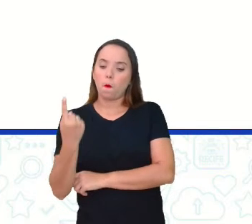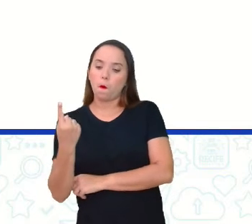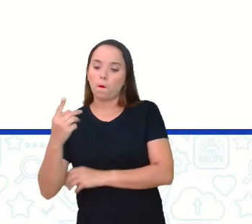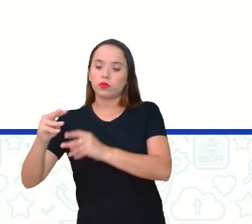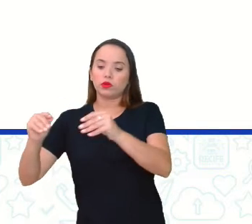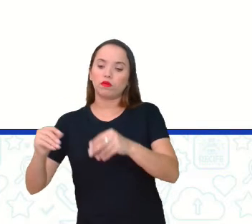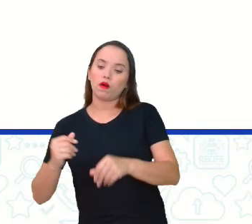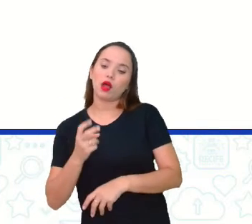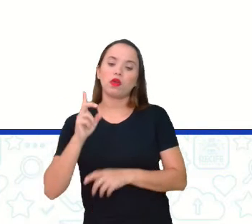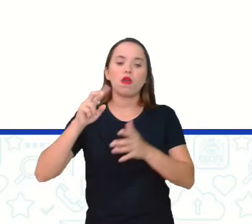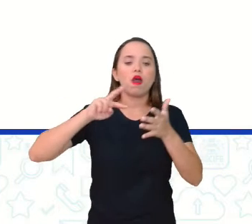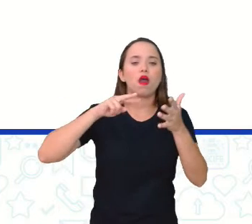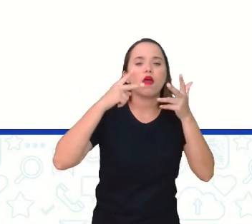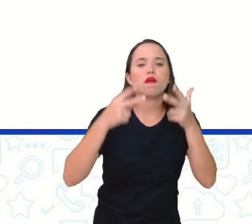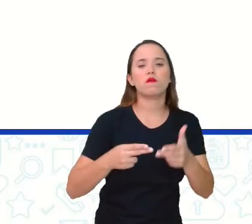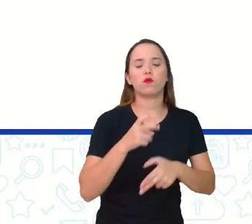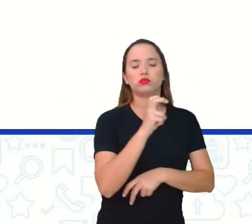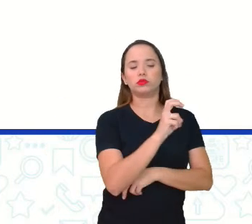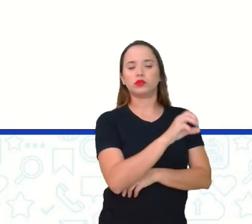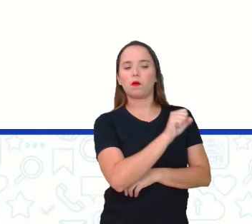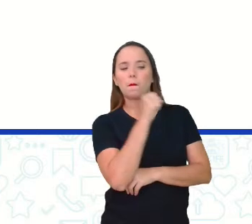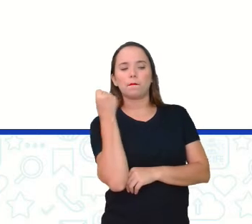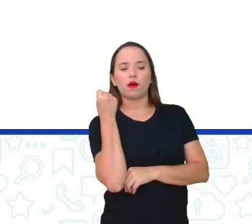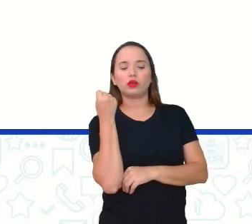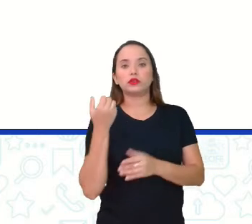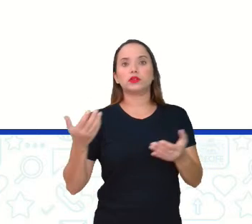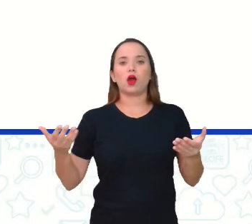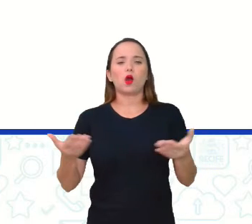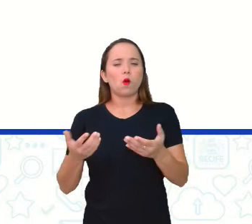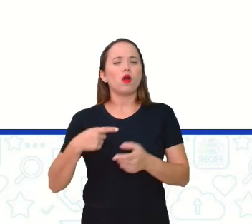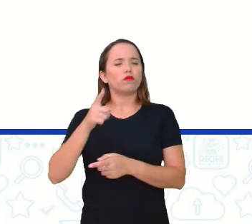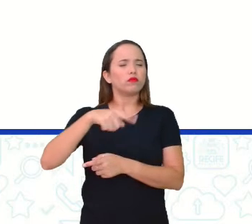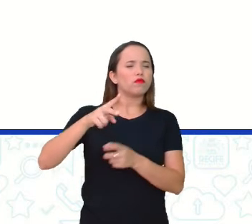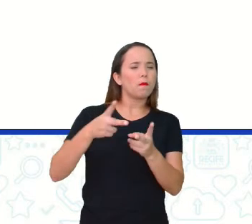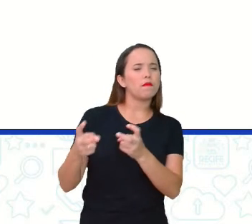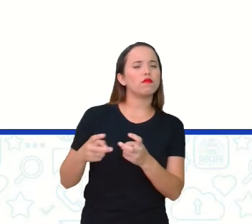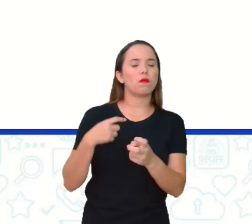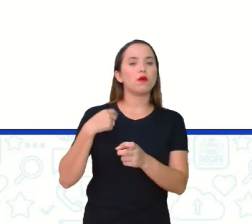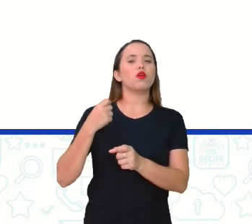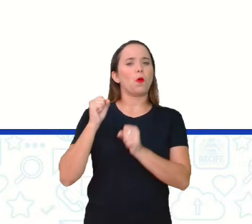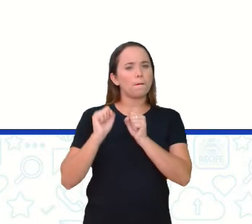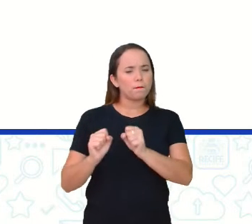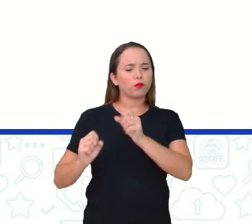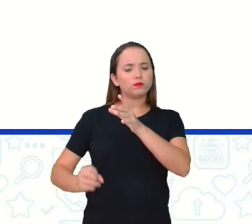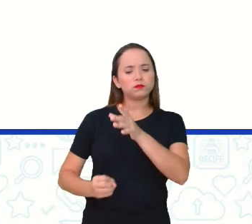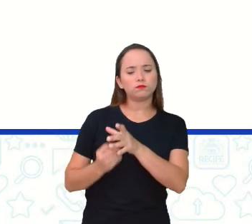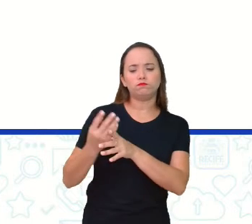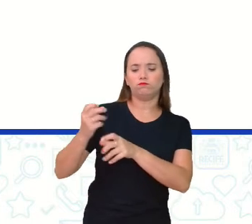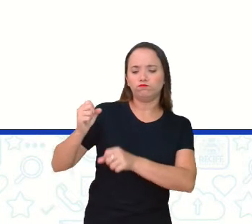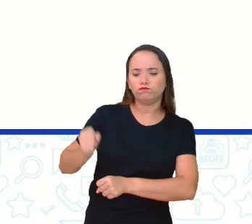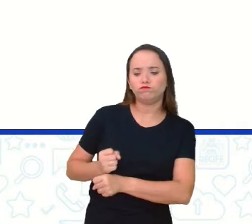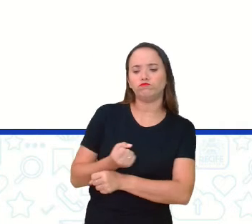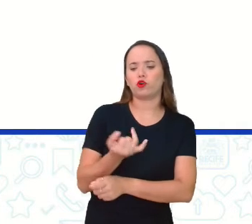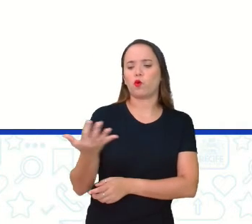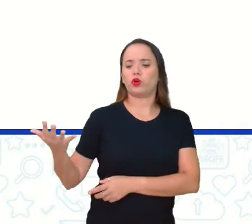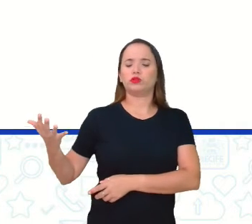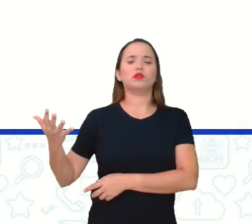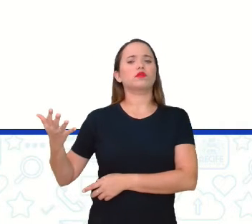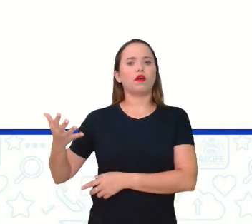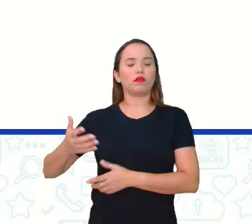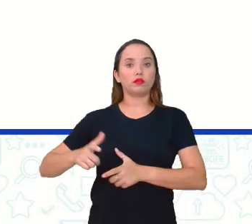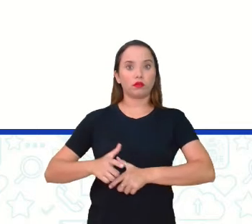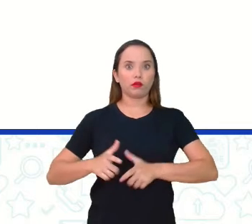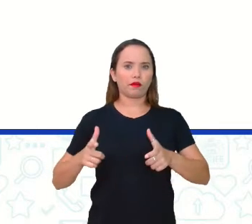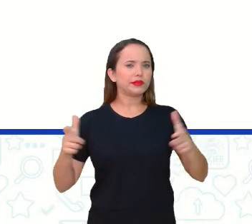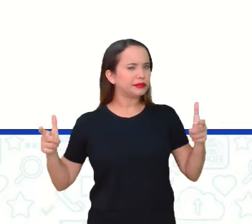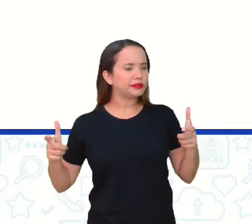para 10 pães, e agora eu observo que eu posso ir construindo isso até uma quantidade bastante grande. E